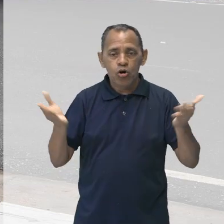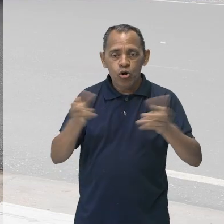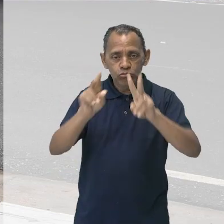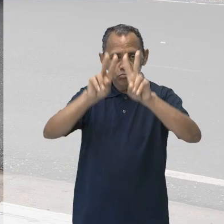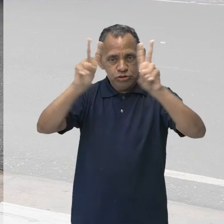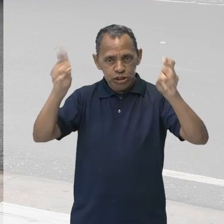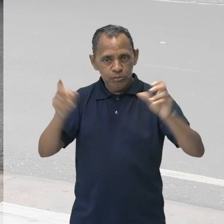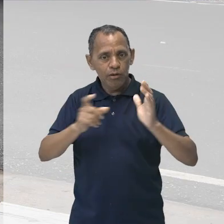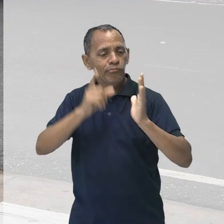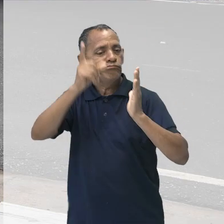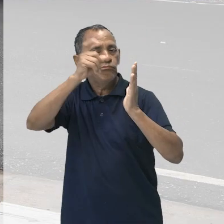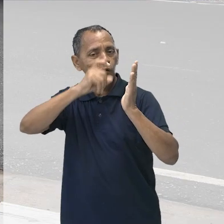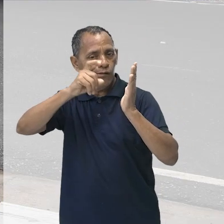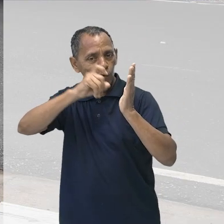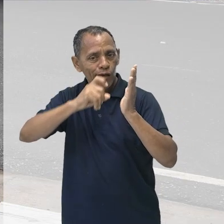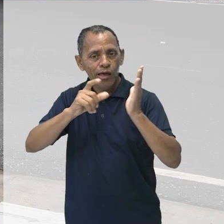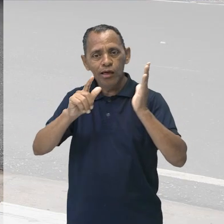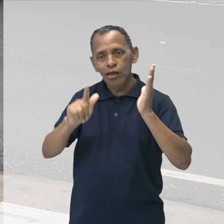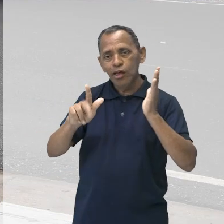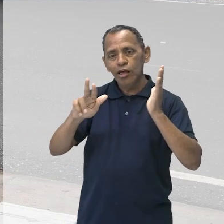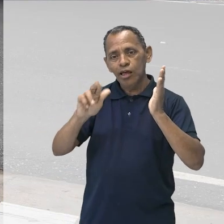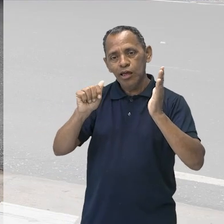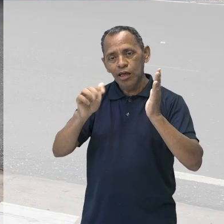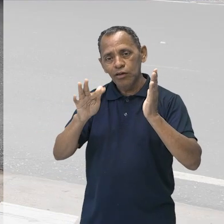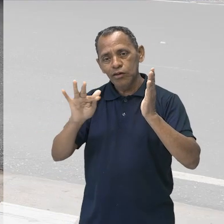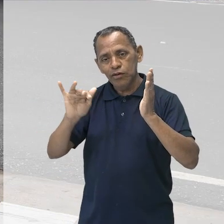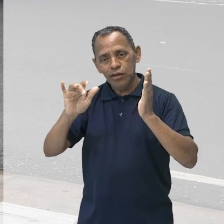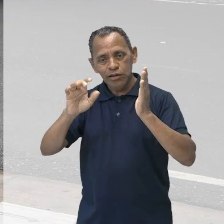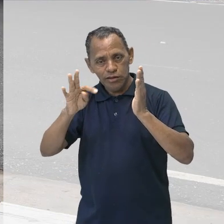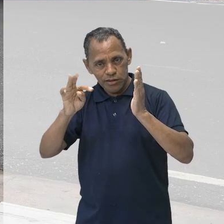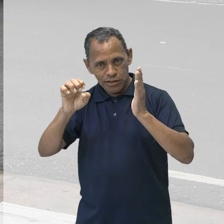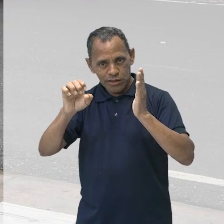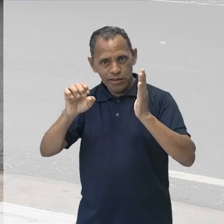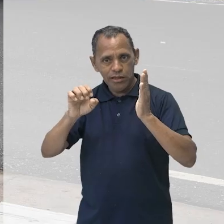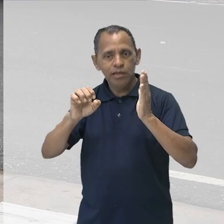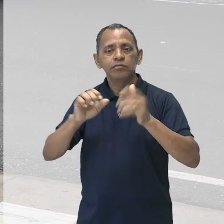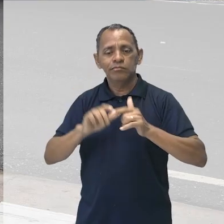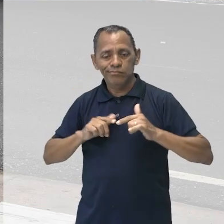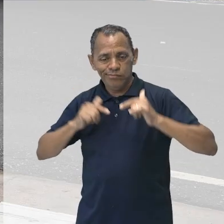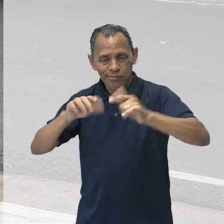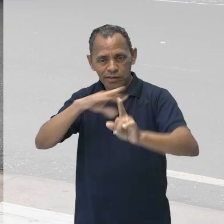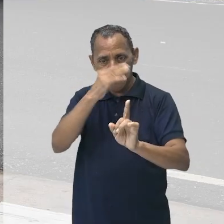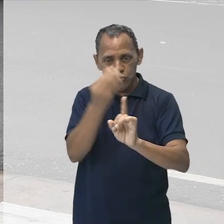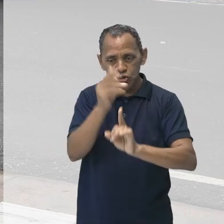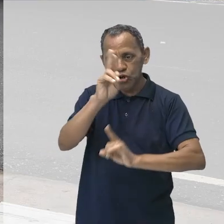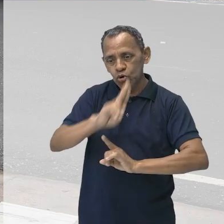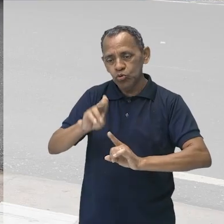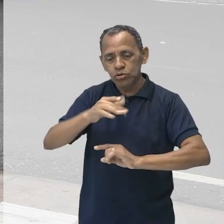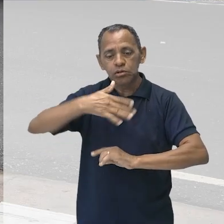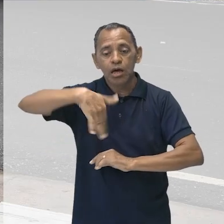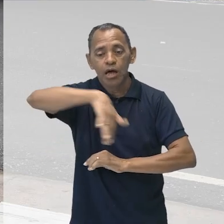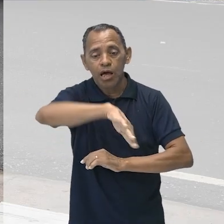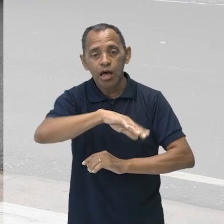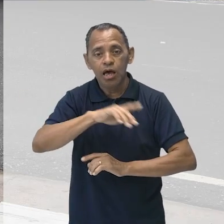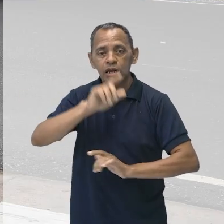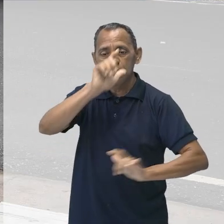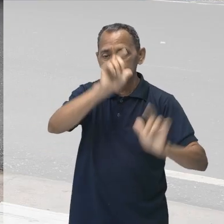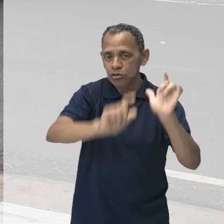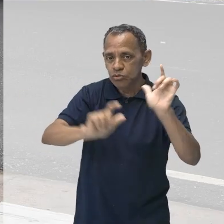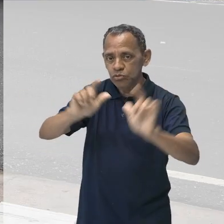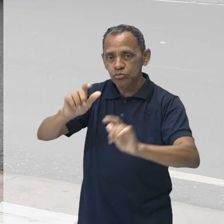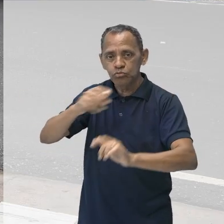Bem, o grafite ele é uma manifestação artística que utiliza os espaços públicos para